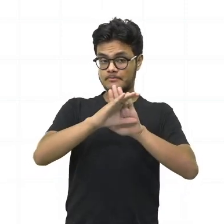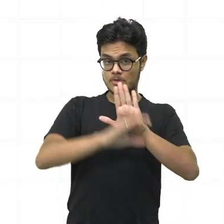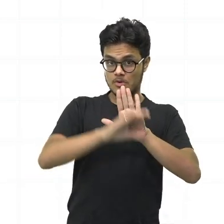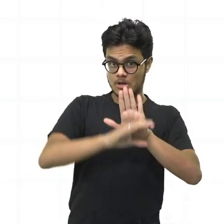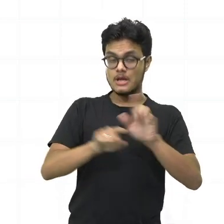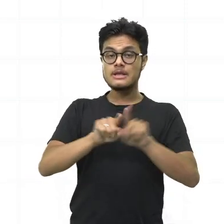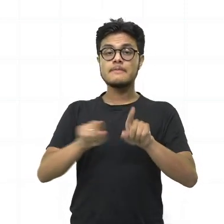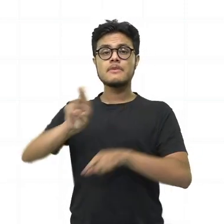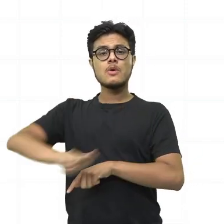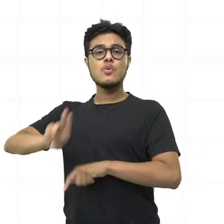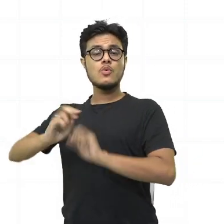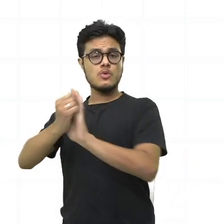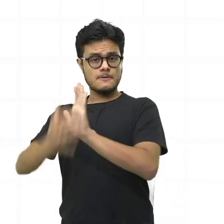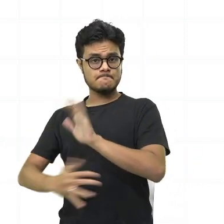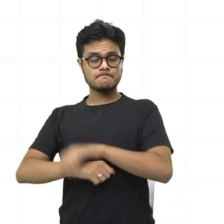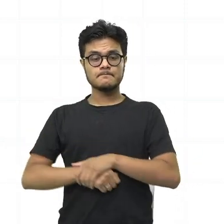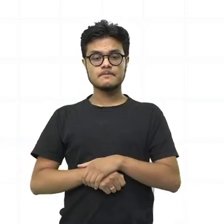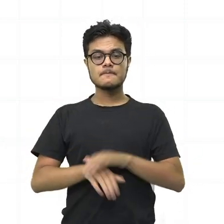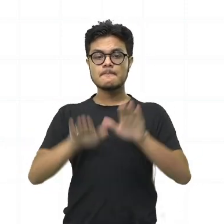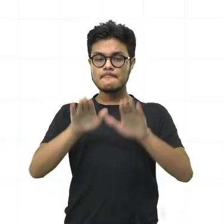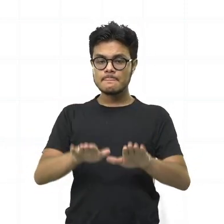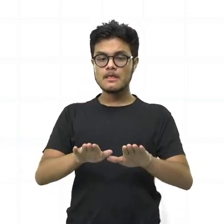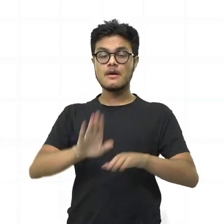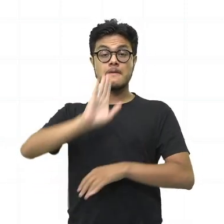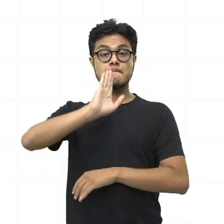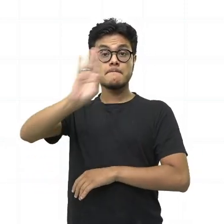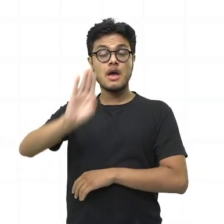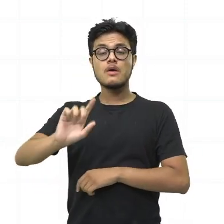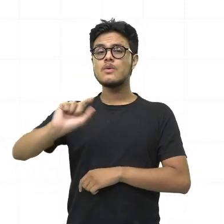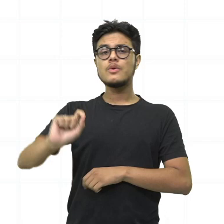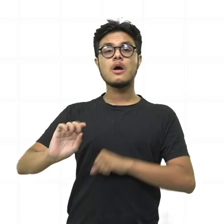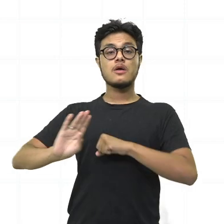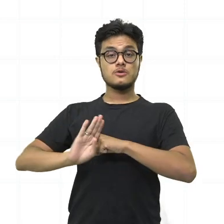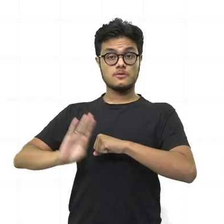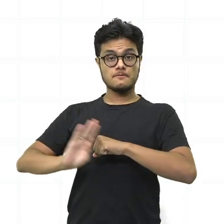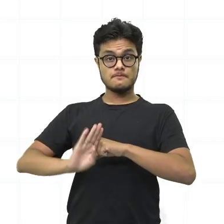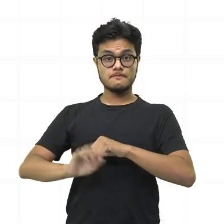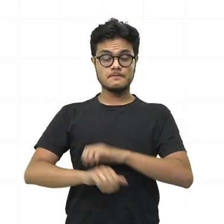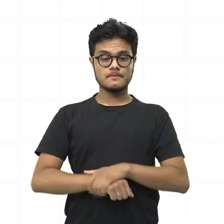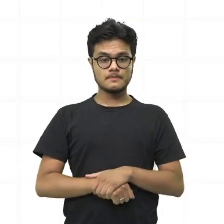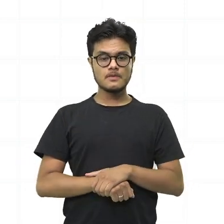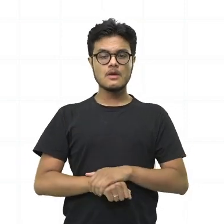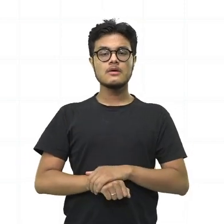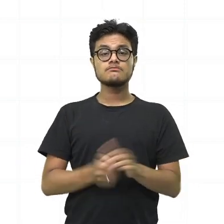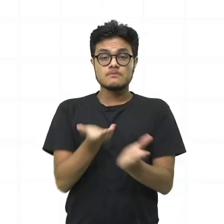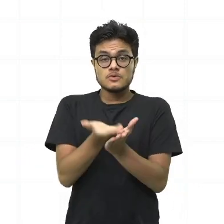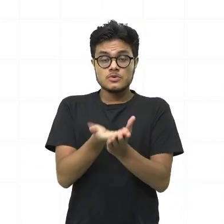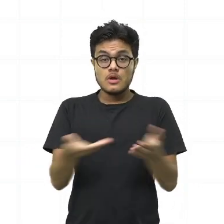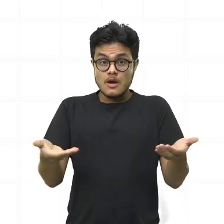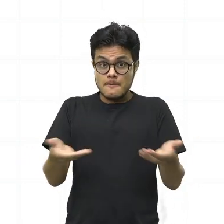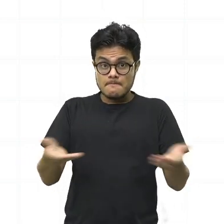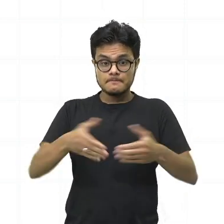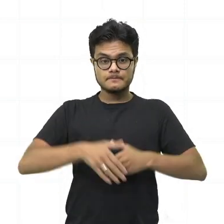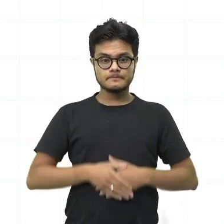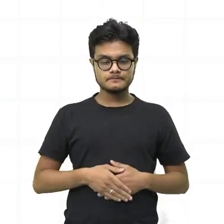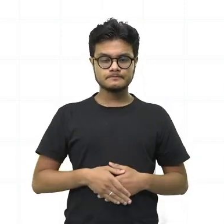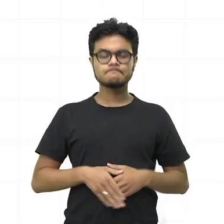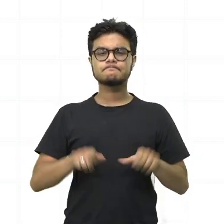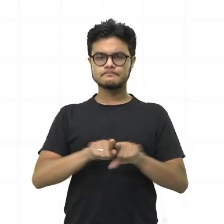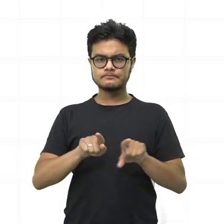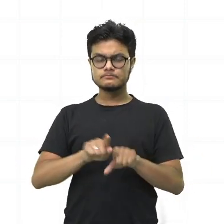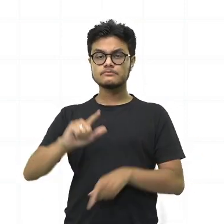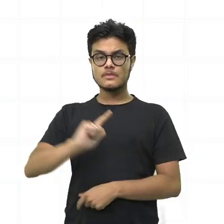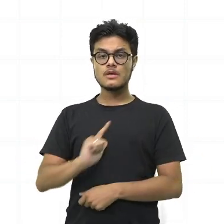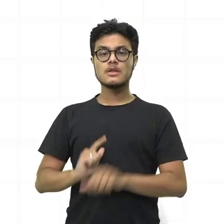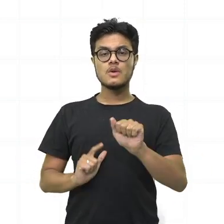e flexões. E aí, em destaque, né, nós temos o substantivo, é o que nós vamos trabalhar na nossa aula. E além dele, nós temos